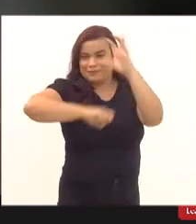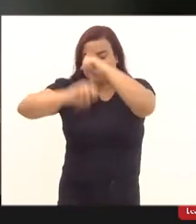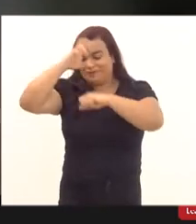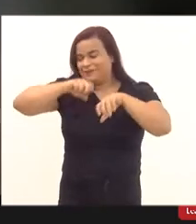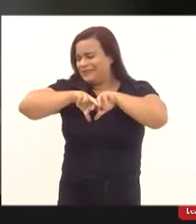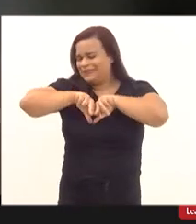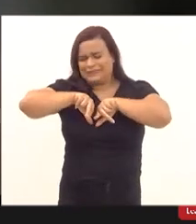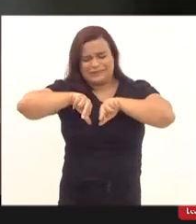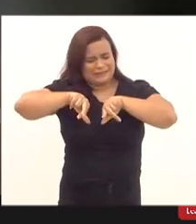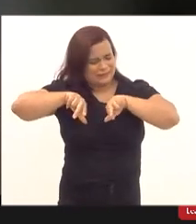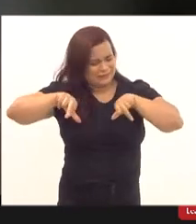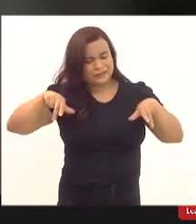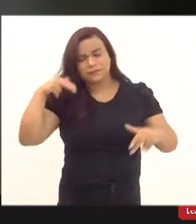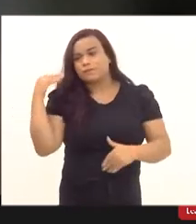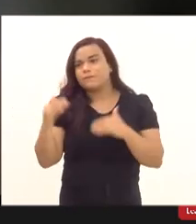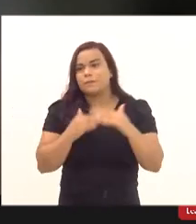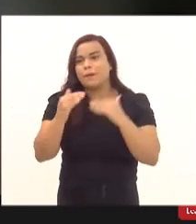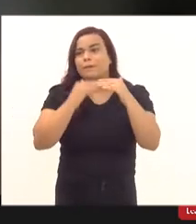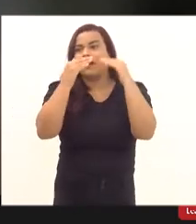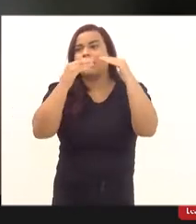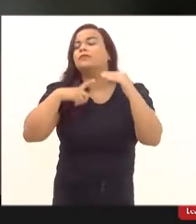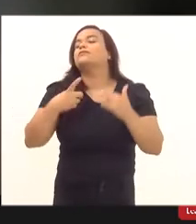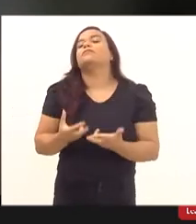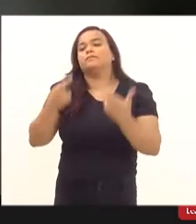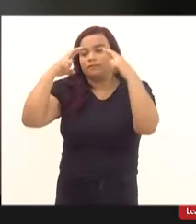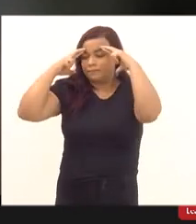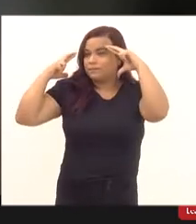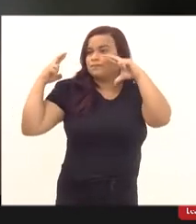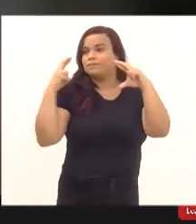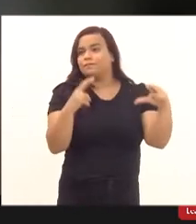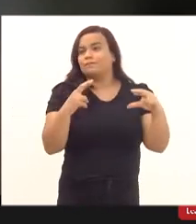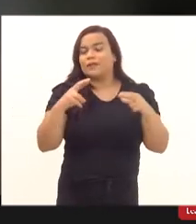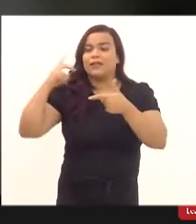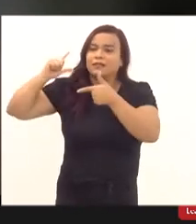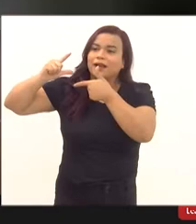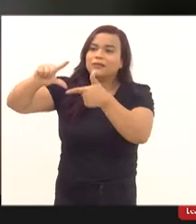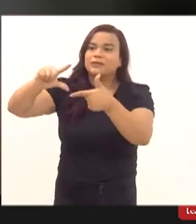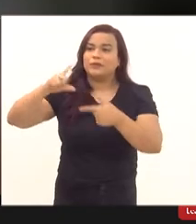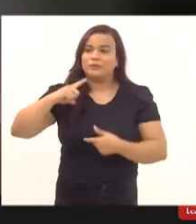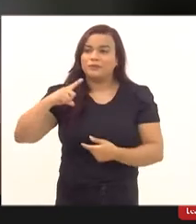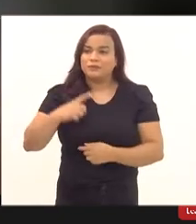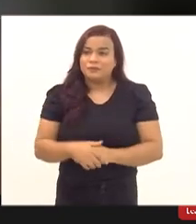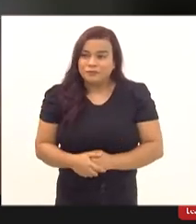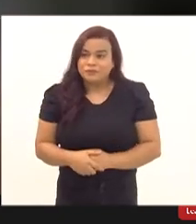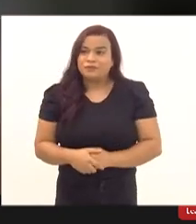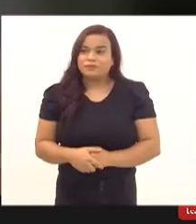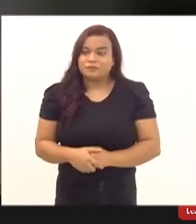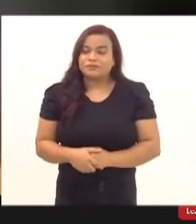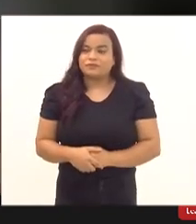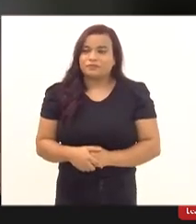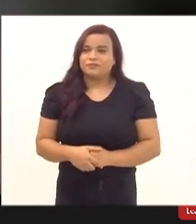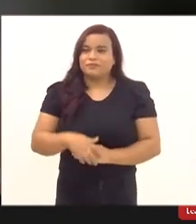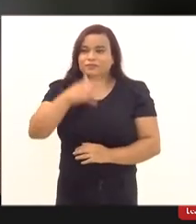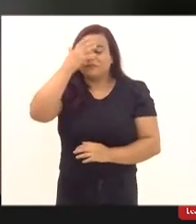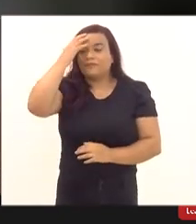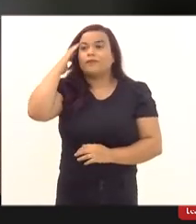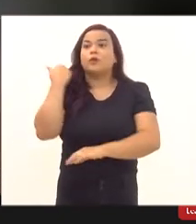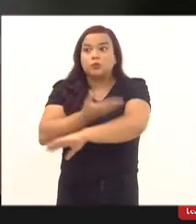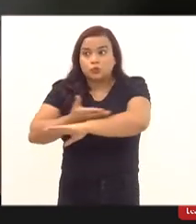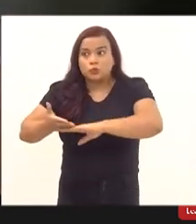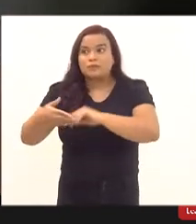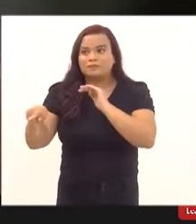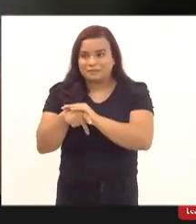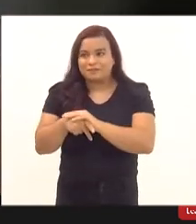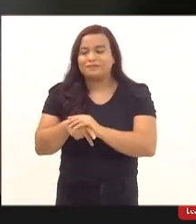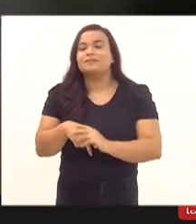de crescimento respeito às nossas tradições é após a minha saída